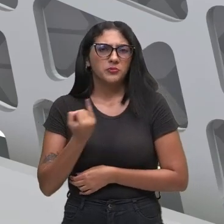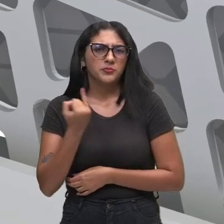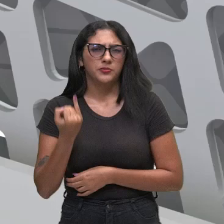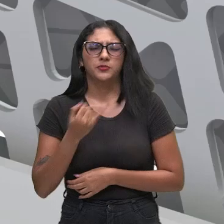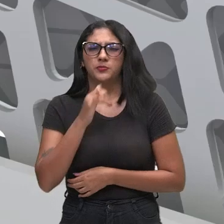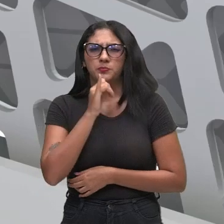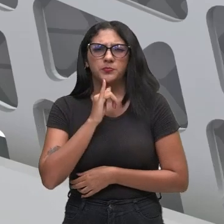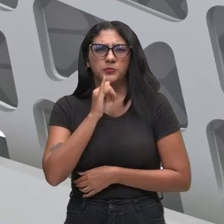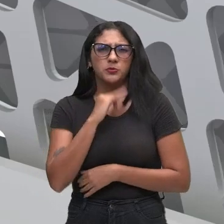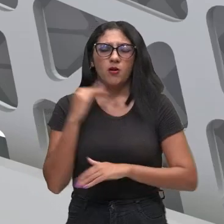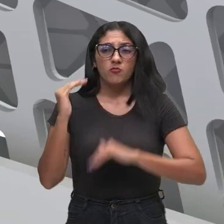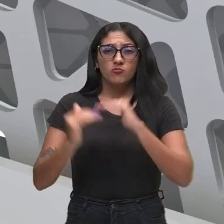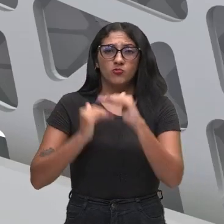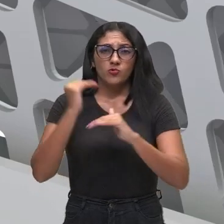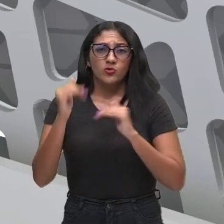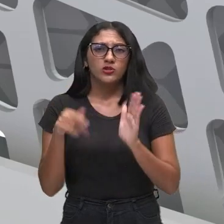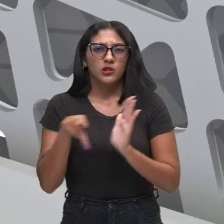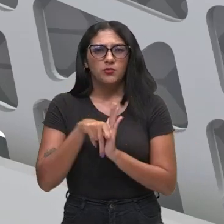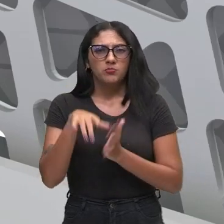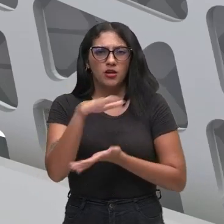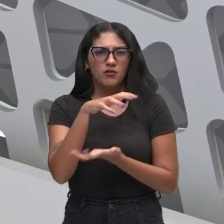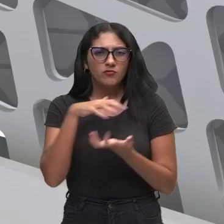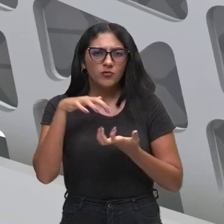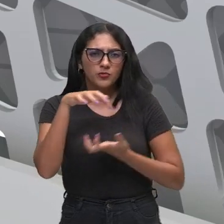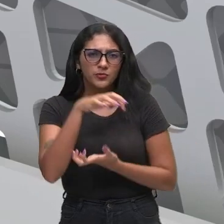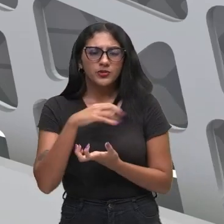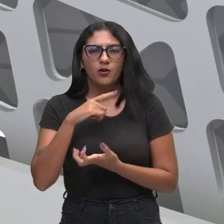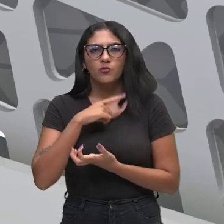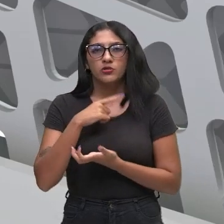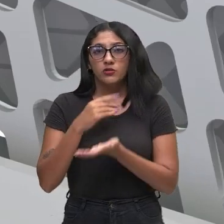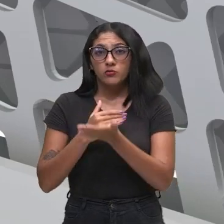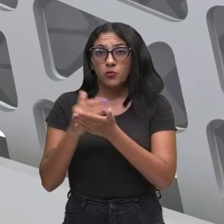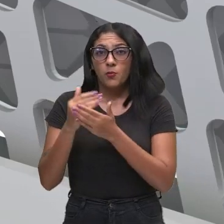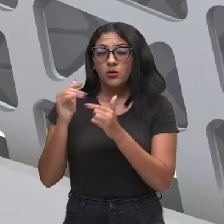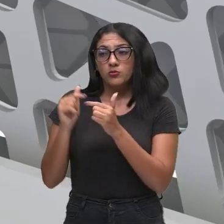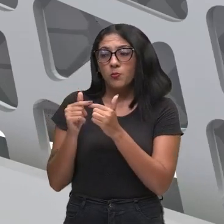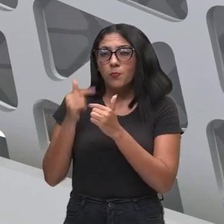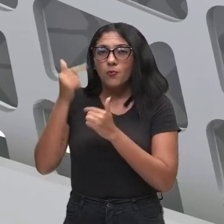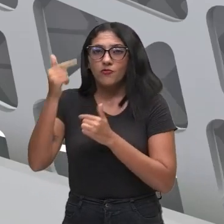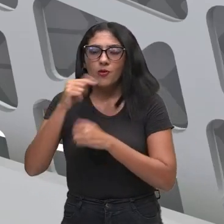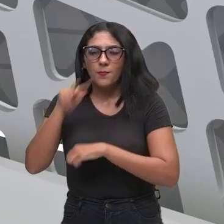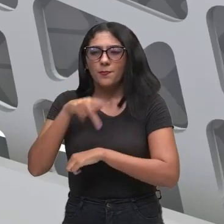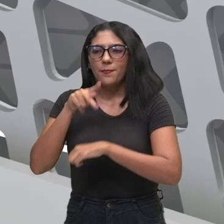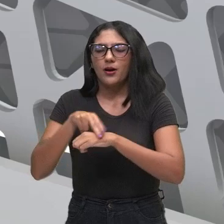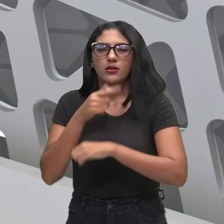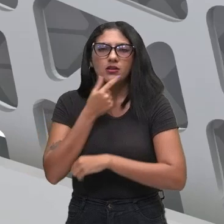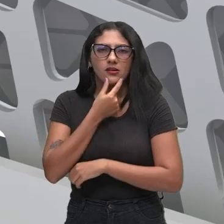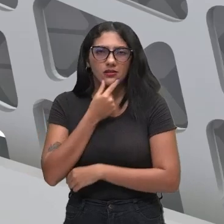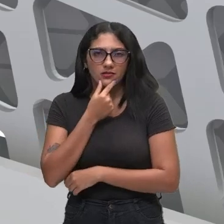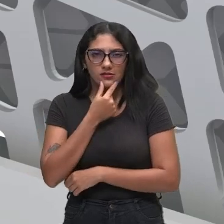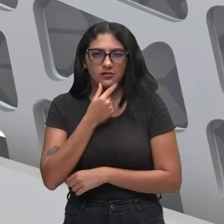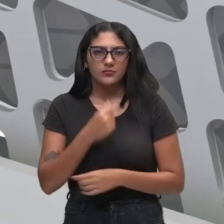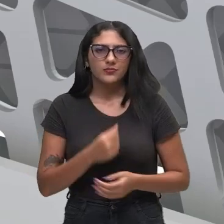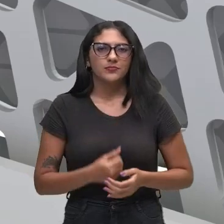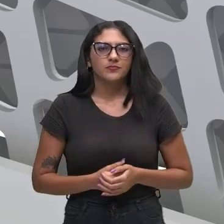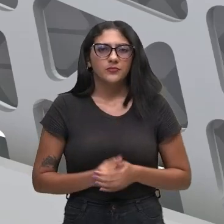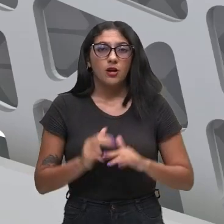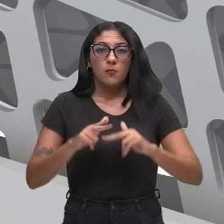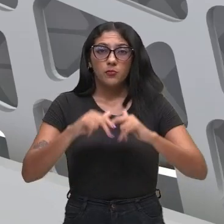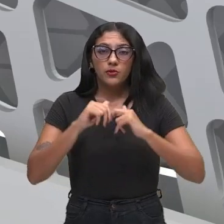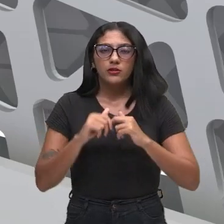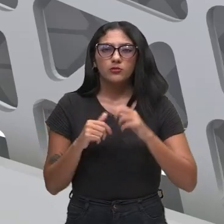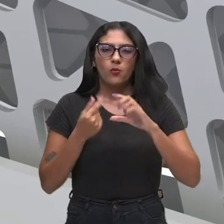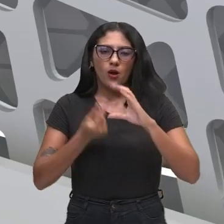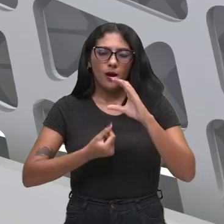digamos, os avanços da Revolução Industrial que iniciou lá na Inglaterra, né? Então, assim, o capitalismo foi se